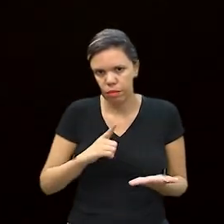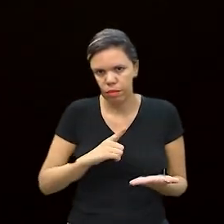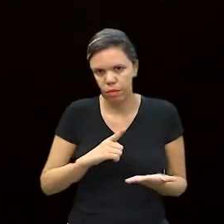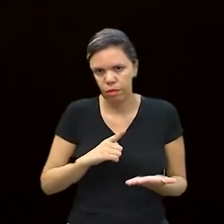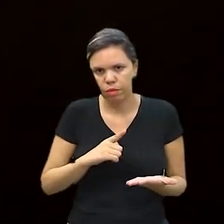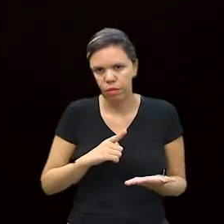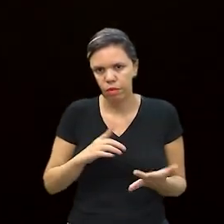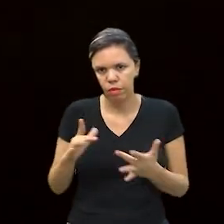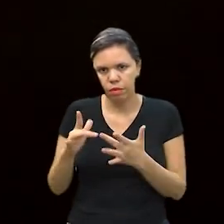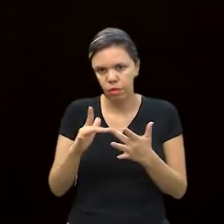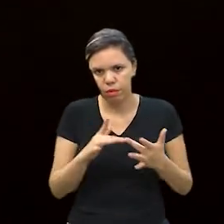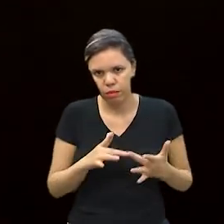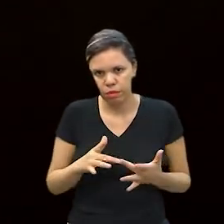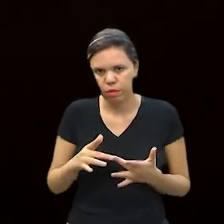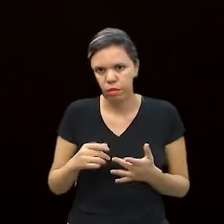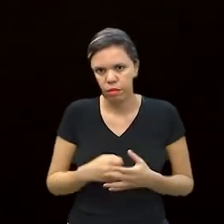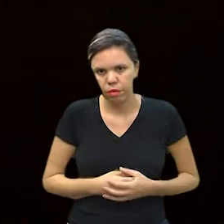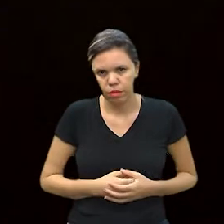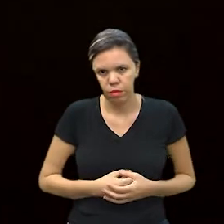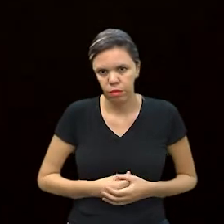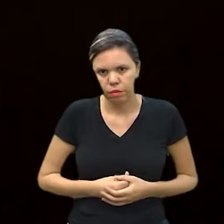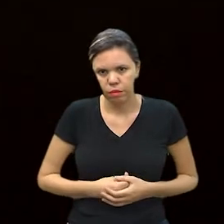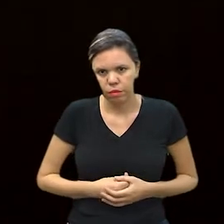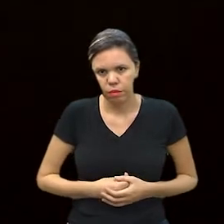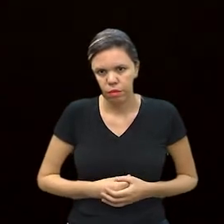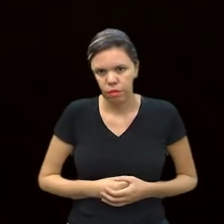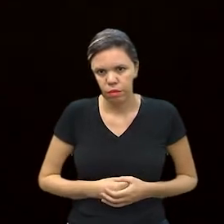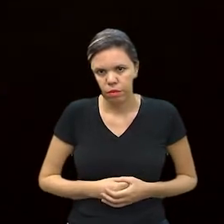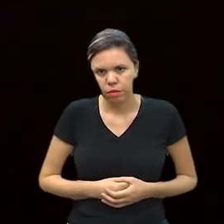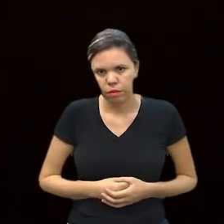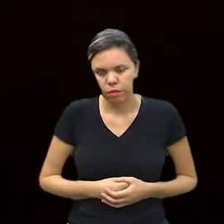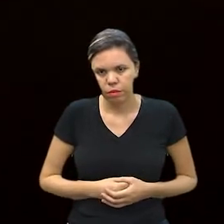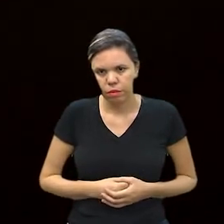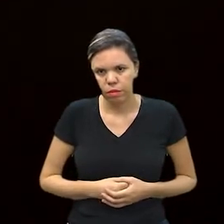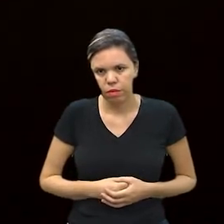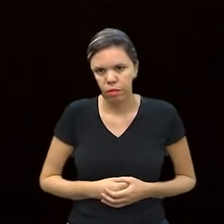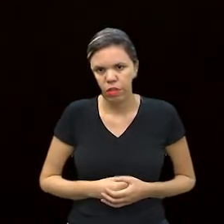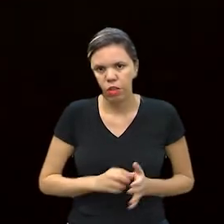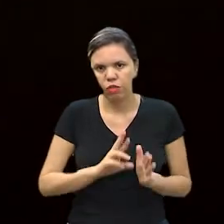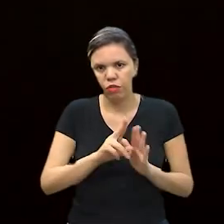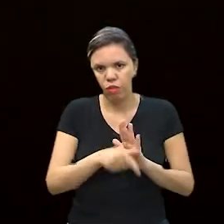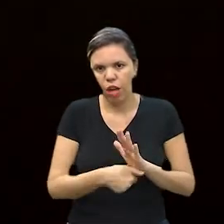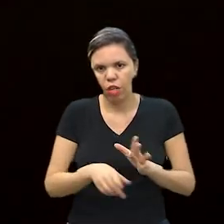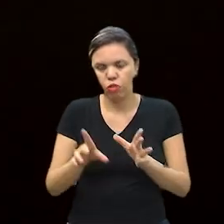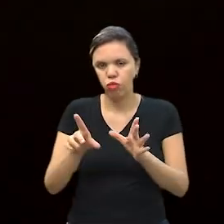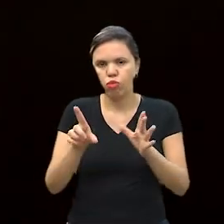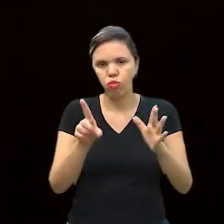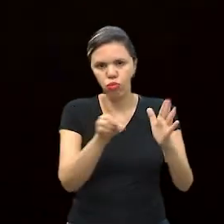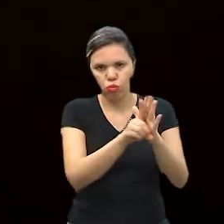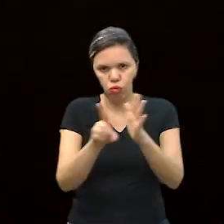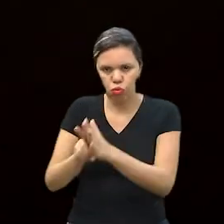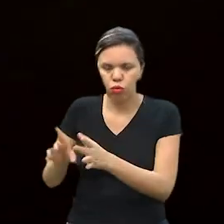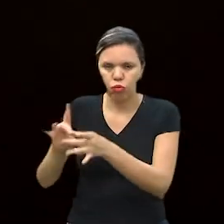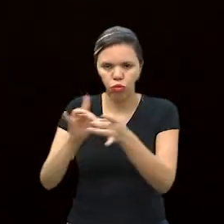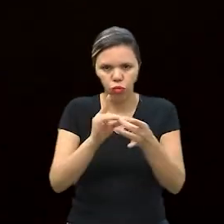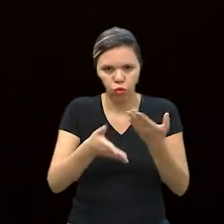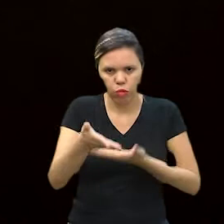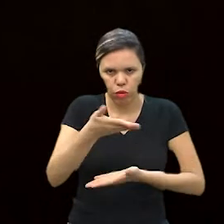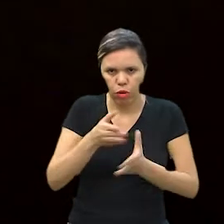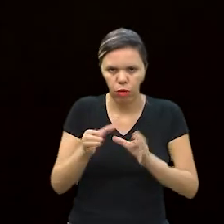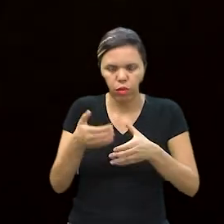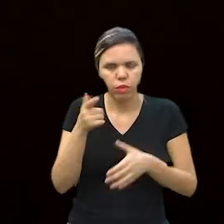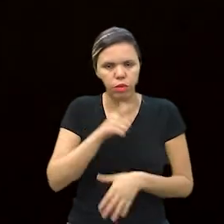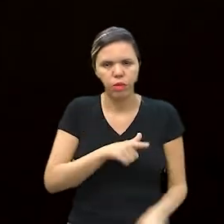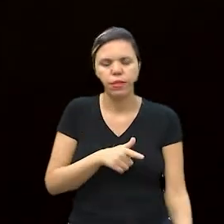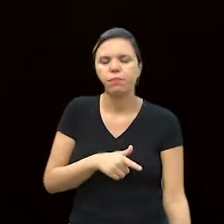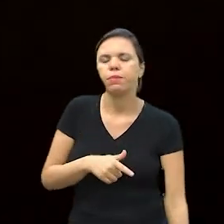essas conexões, né? E essa junção de produtores, nós conseguimos fazer também com que o